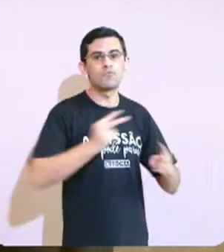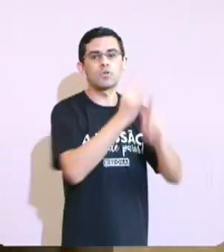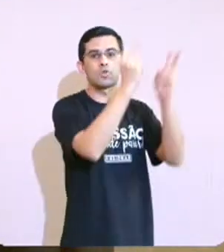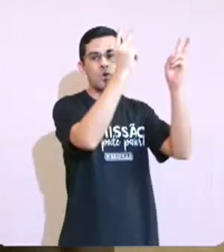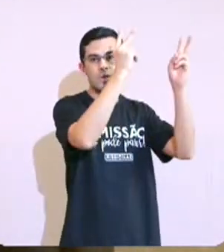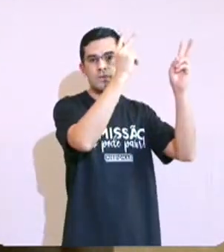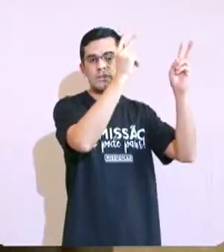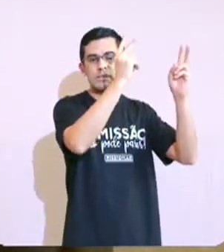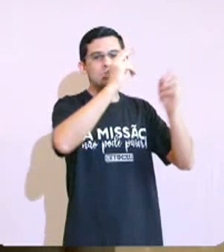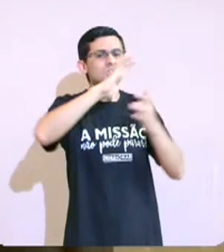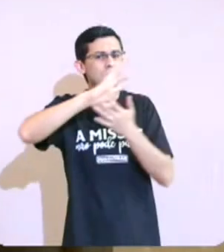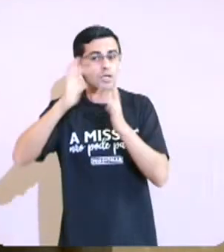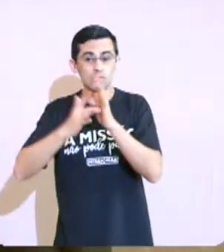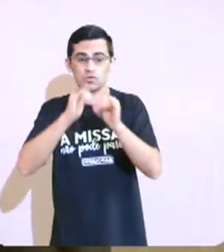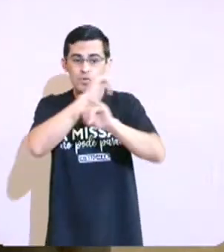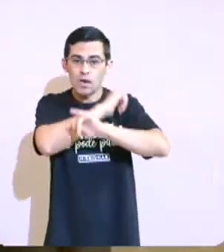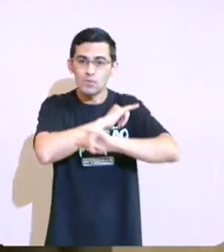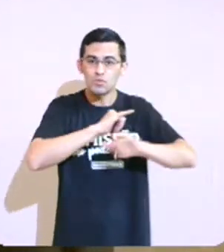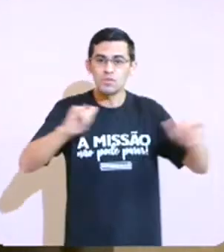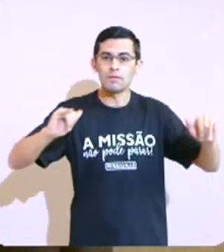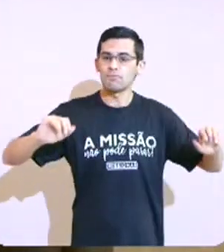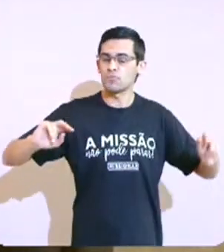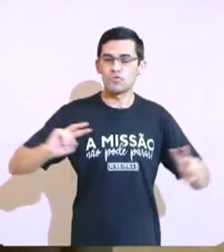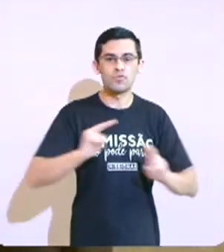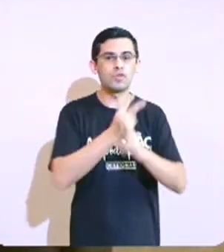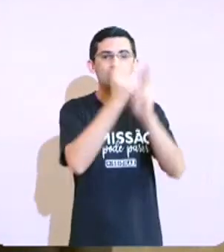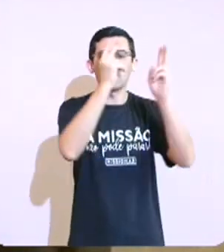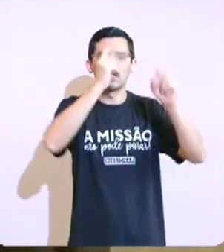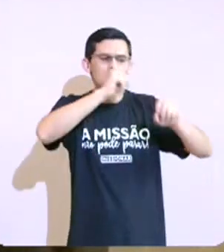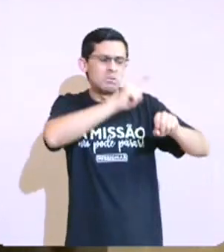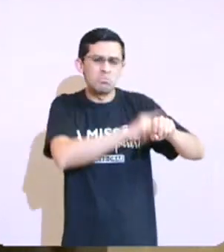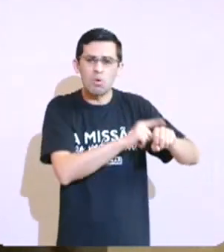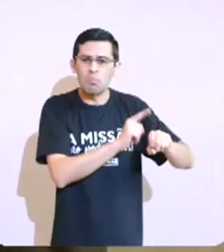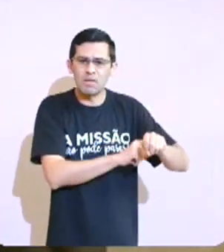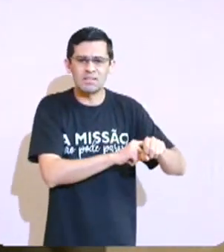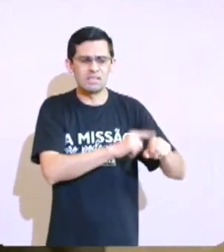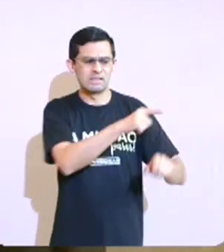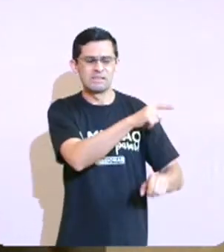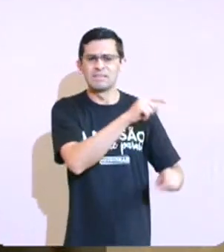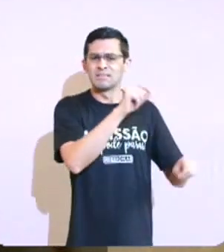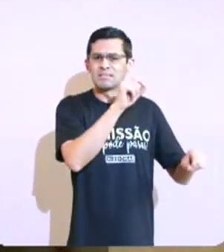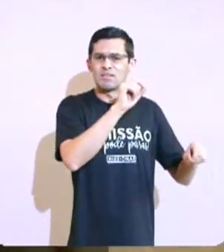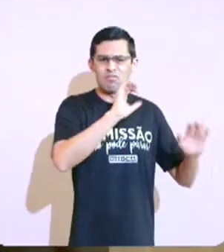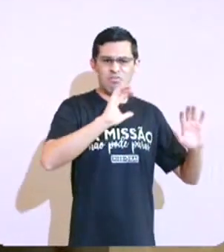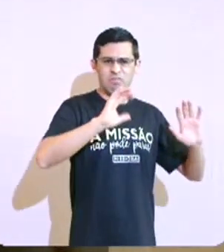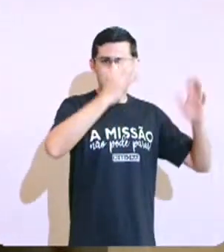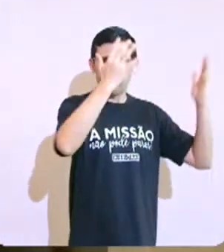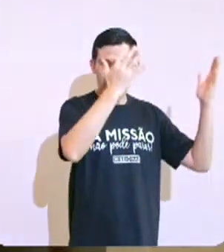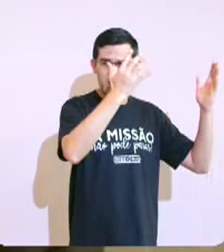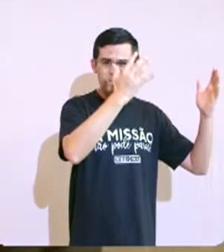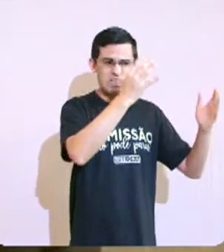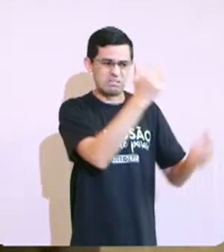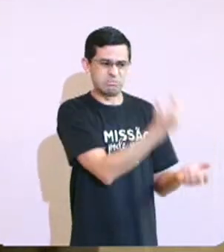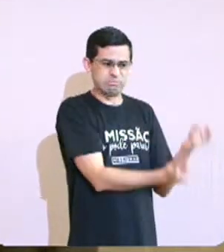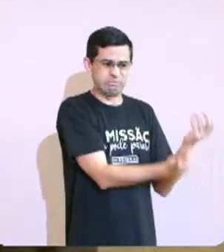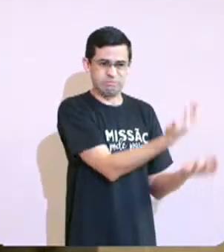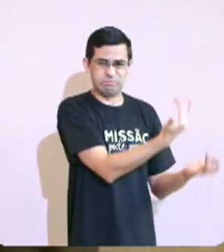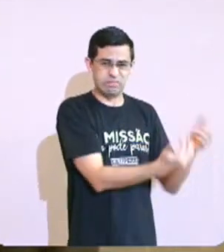aos espíritos em prisão. O que é que ele proclamou? No meio daquela festa